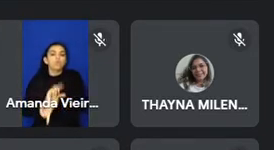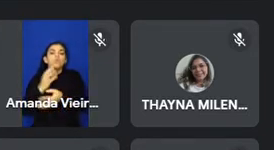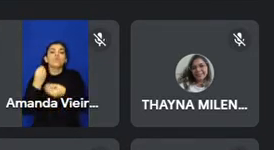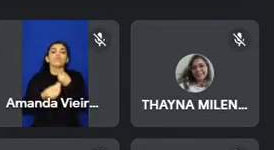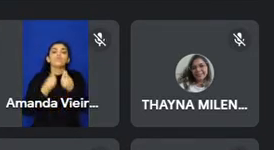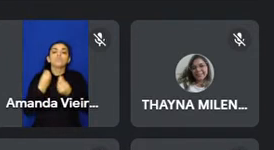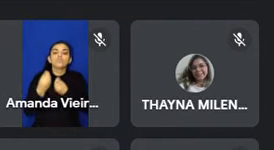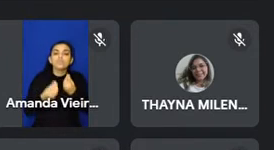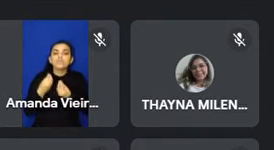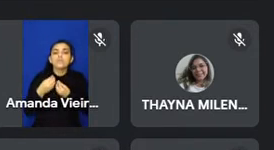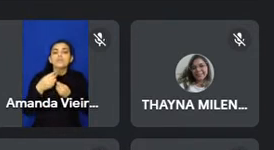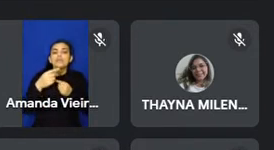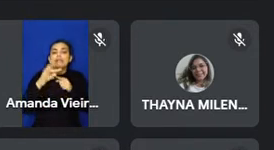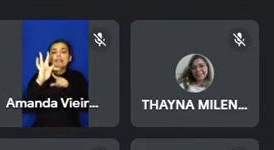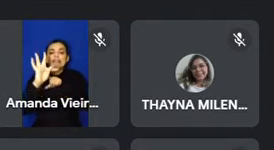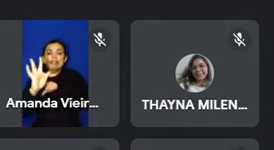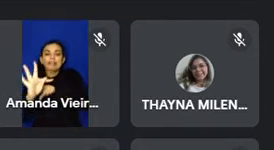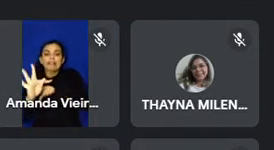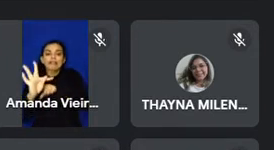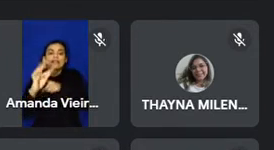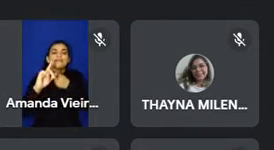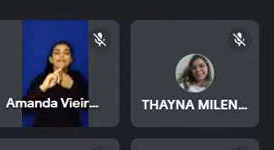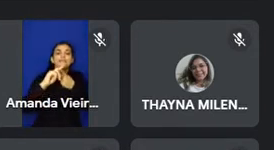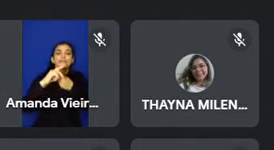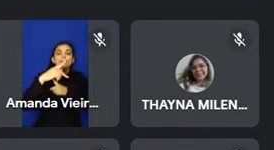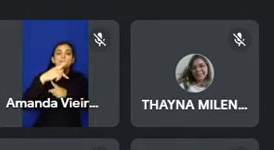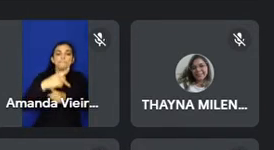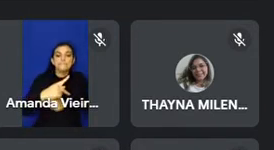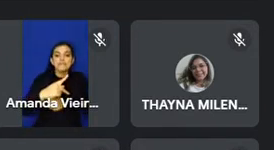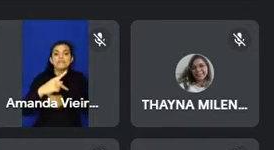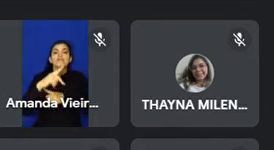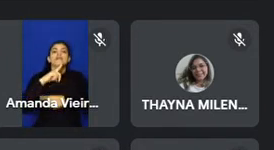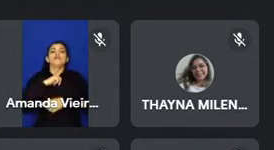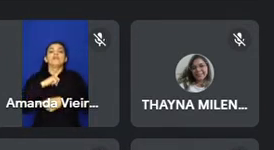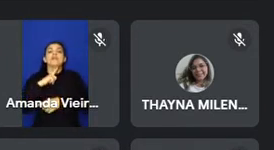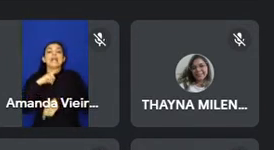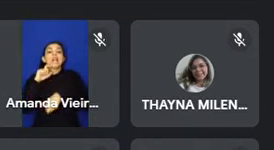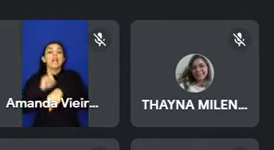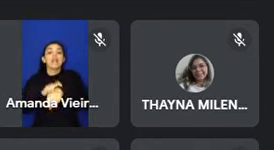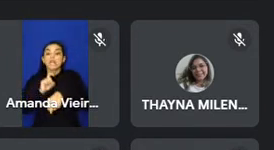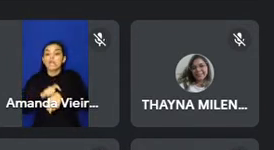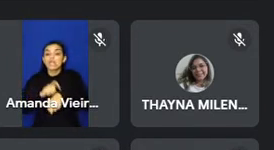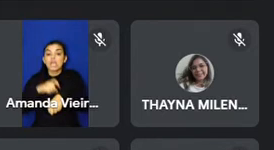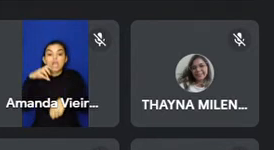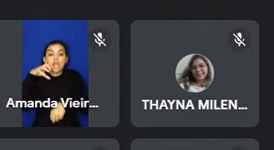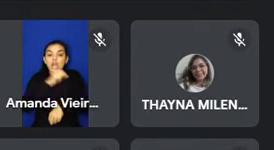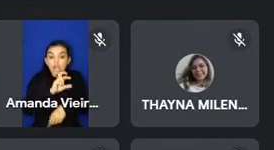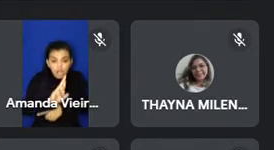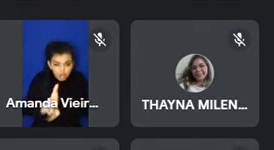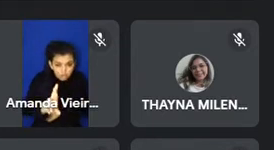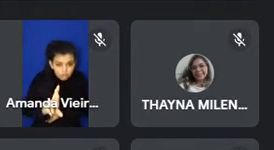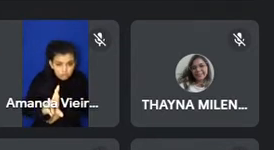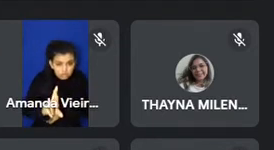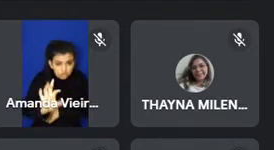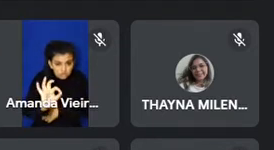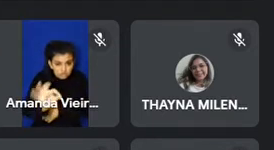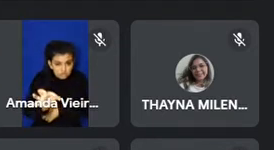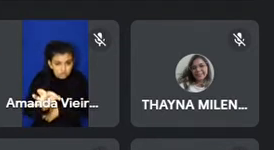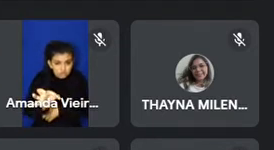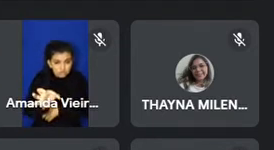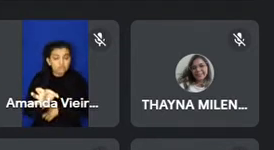linfócitos B dos anticorpos, né? Ela leva um tempo para preparar a resposta. Entendam, Esse indivíduo aqui, ele